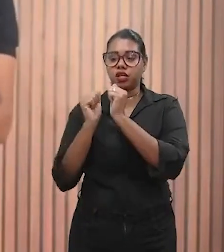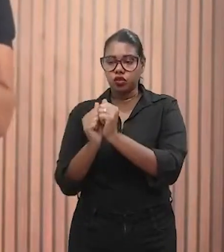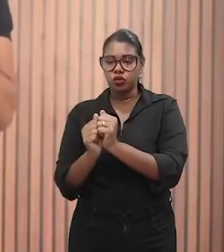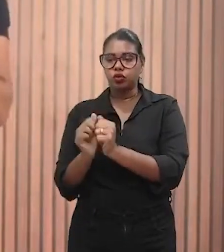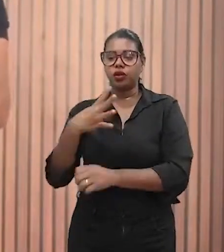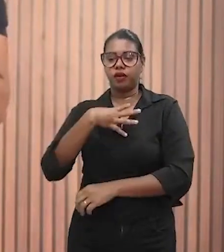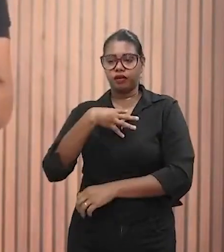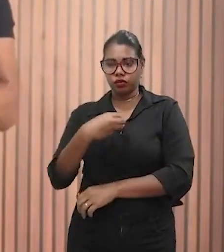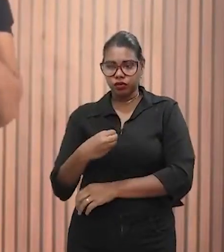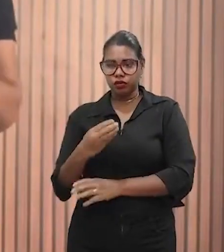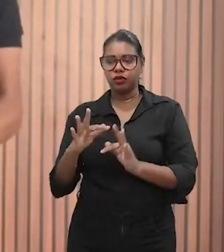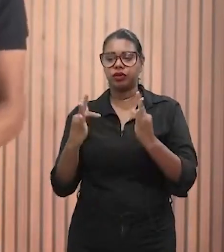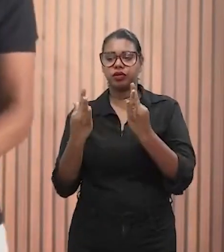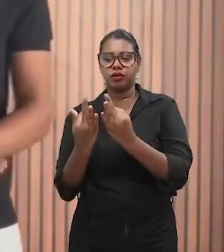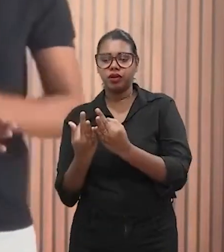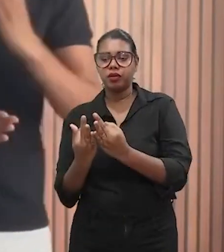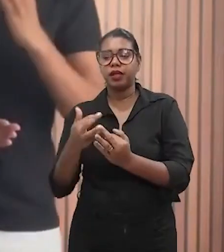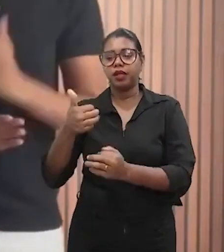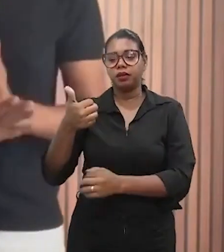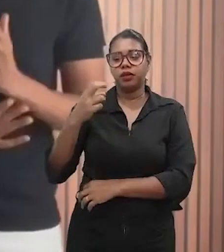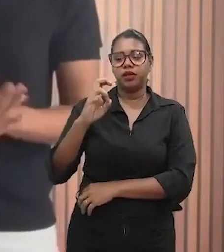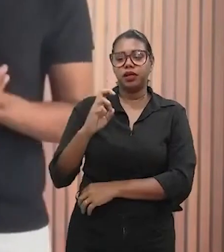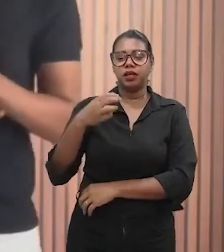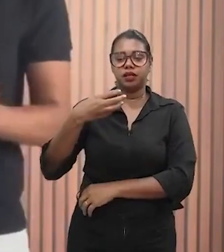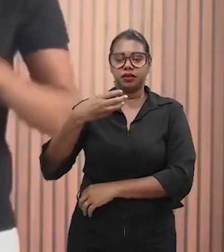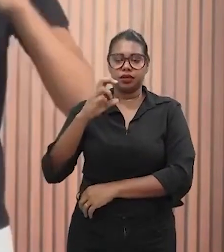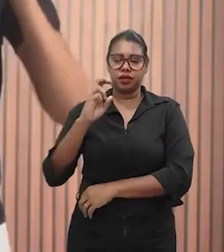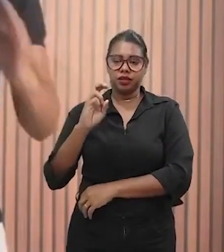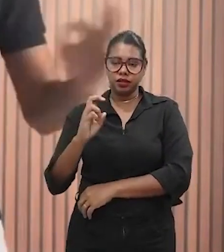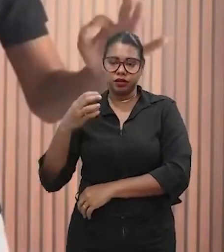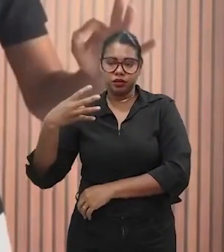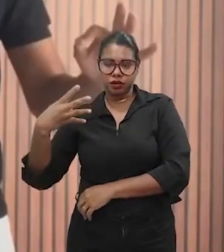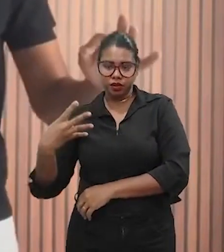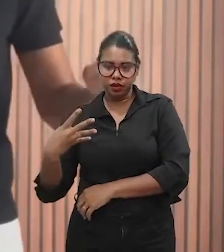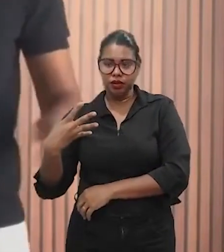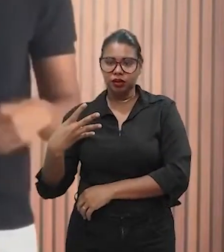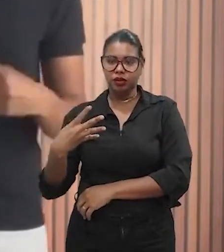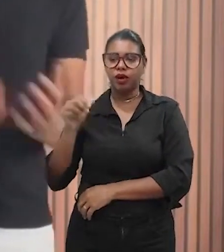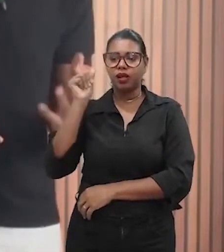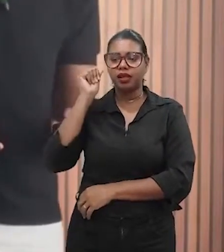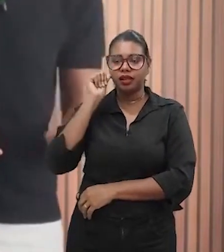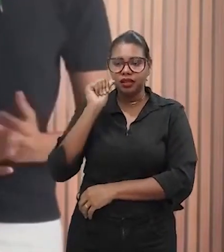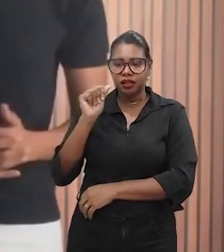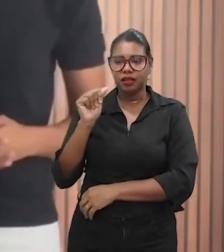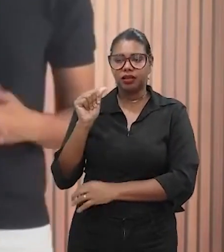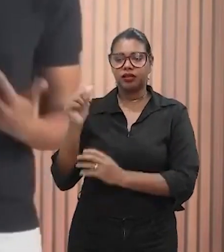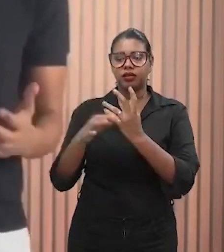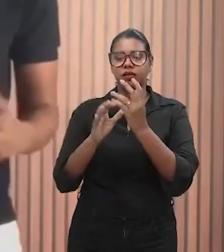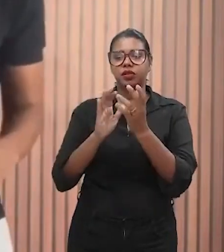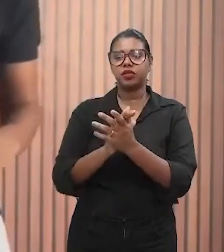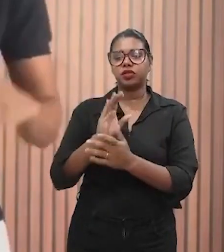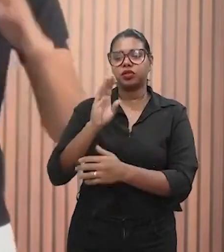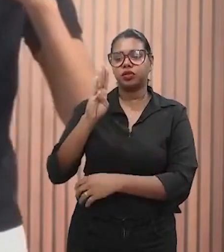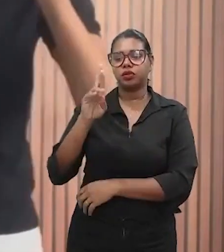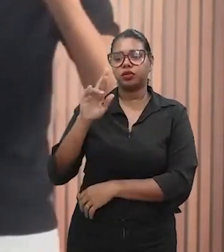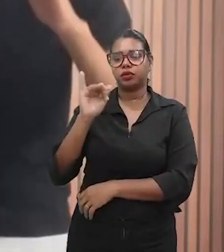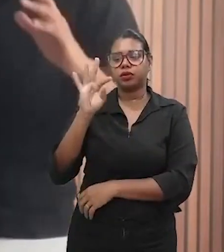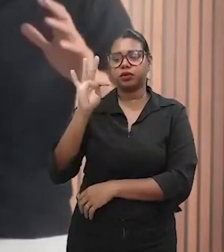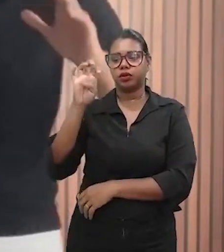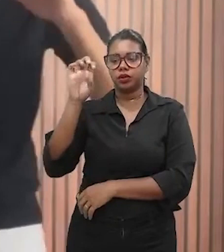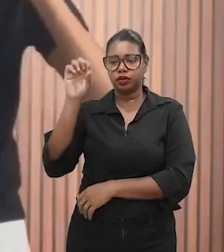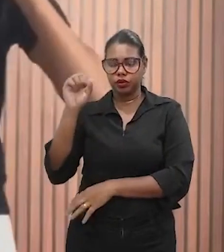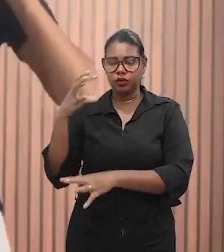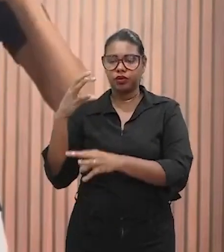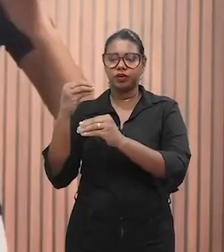a partir de 1554 nós vamos ter uma mulher chamada de Bridget de Albuquerque. Aí você diz, professor, e qual é a importância dela?